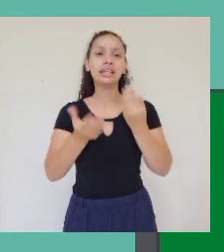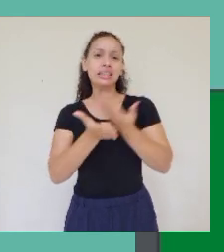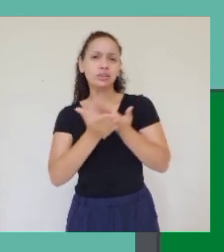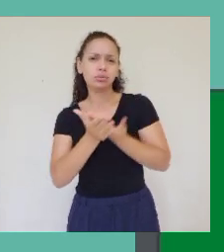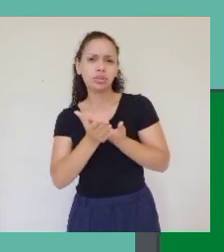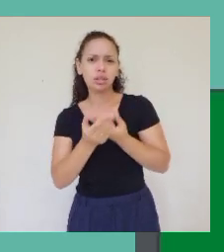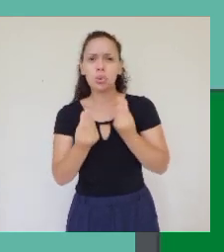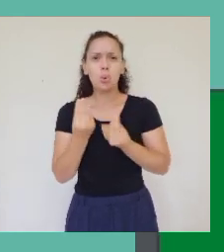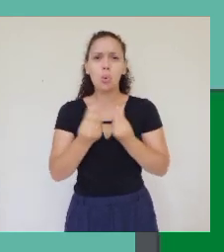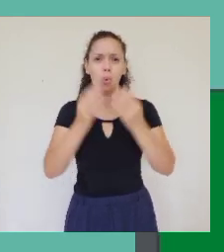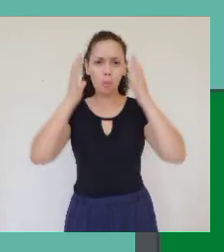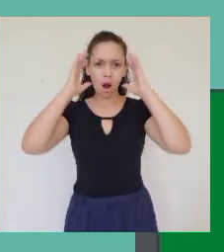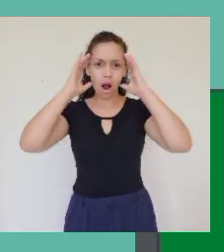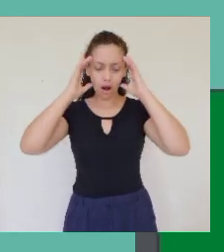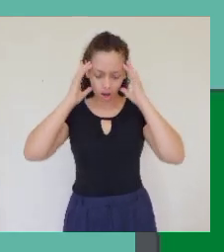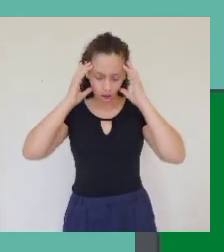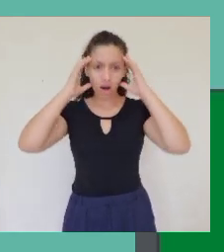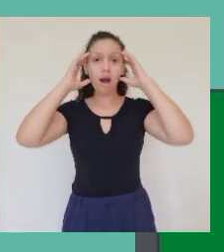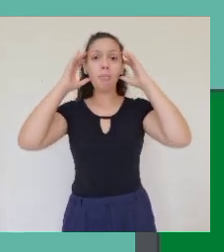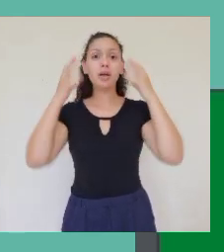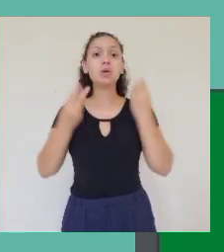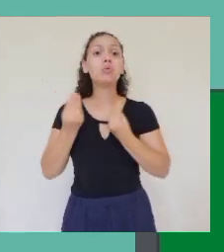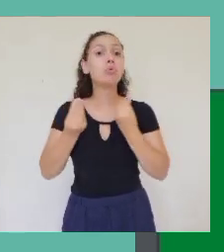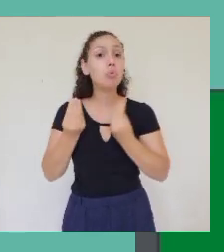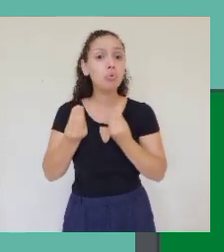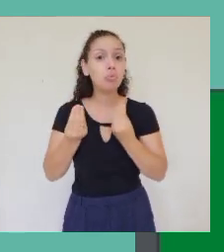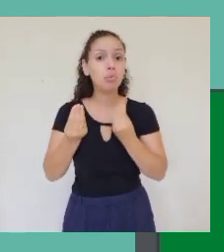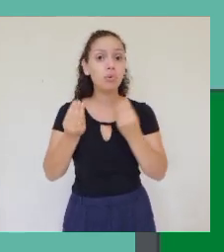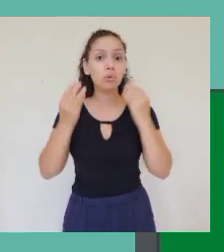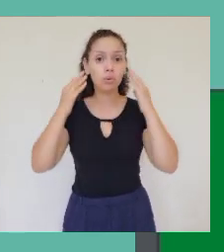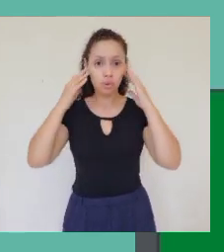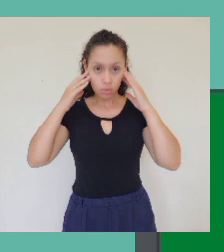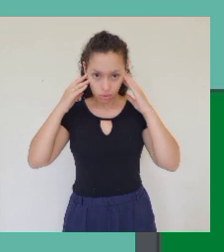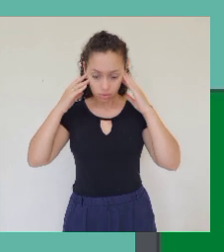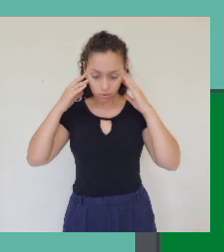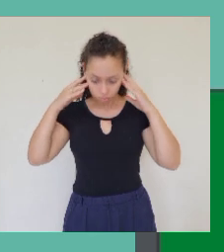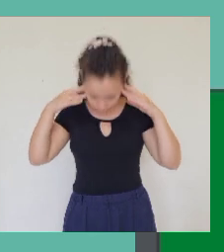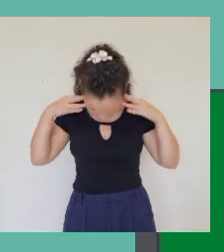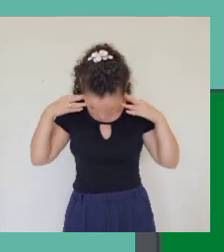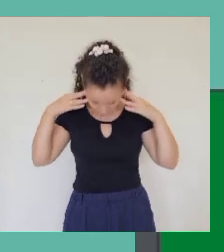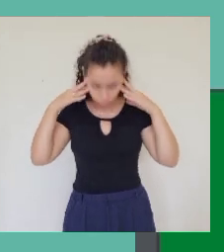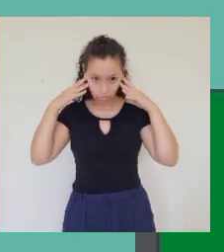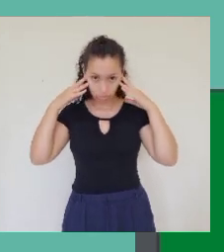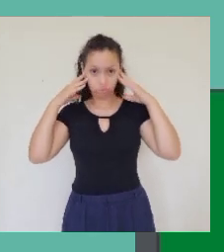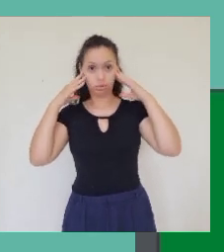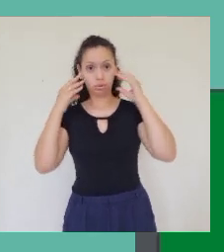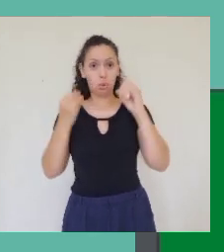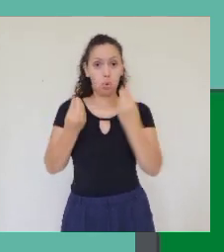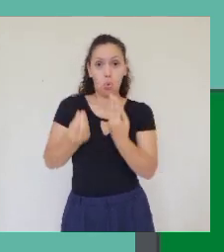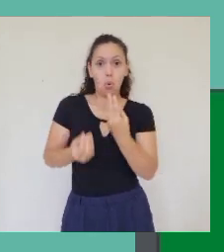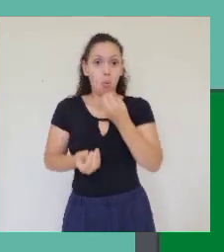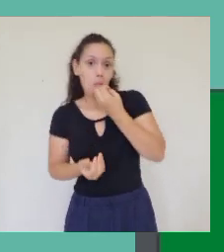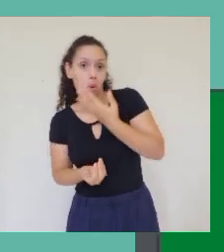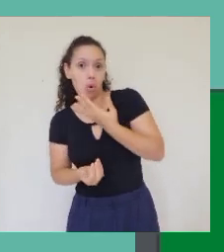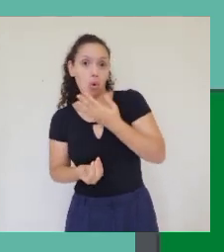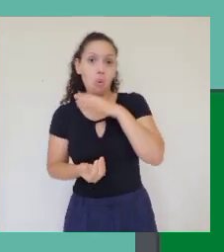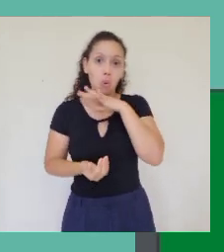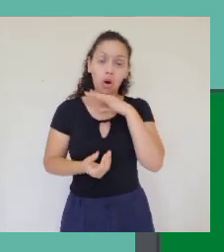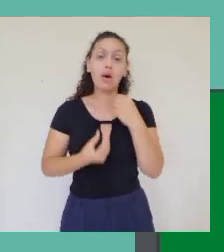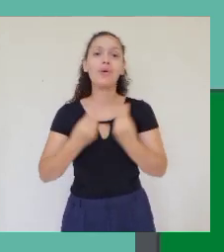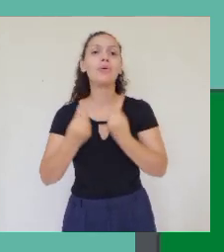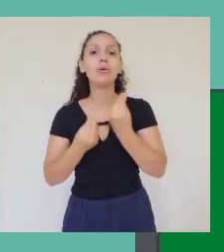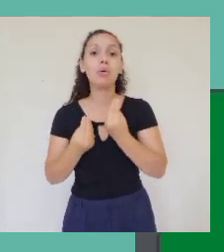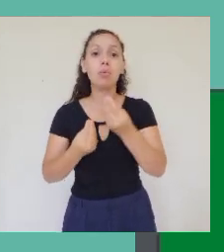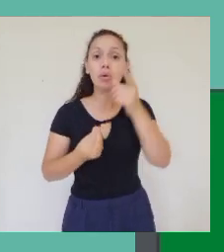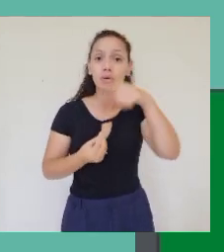estudando, você está muito inclinado, está pouco inclinado, ou não, você estava numa boa postura. Tudo isso é